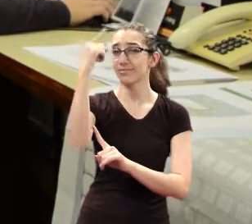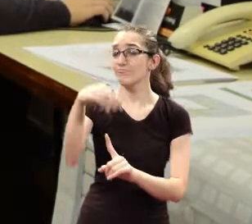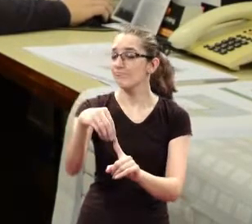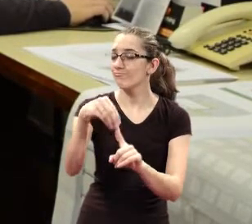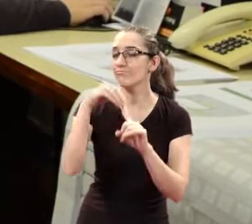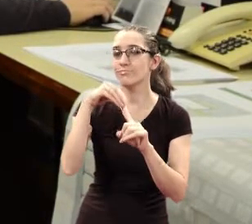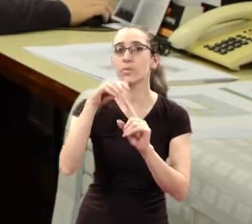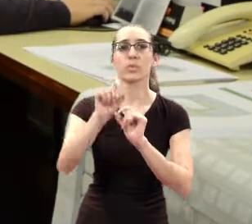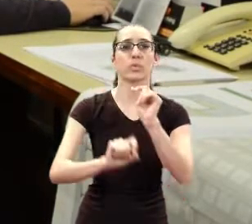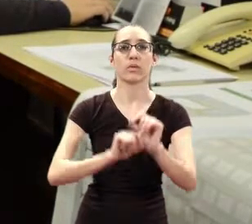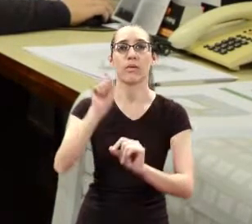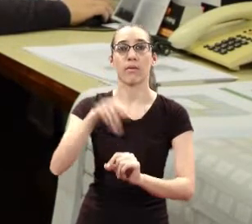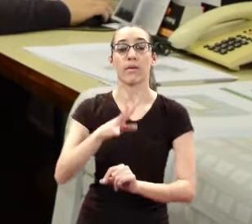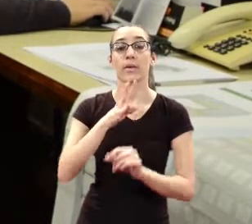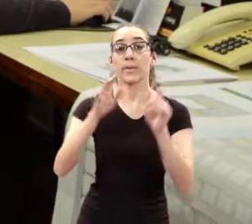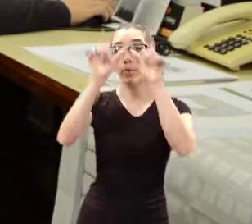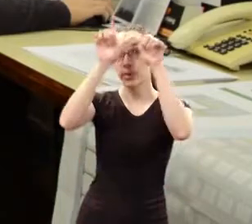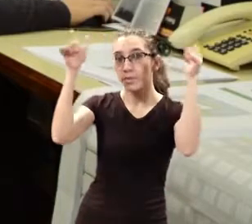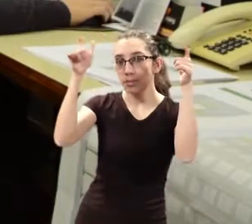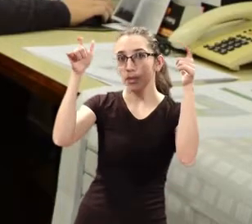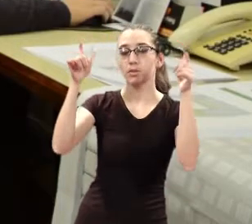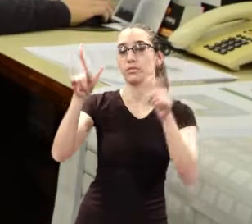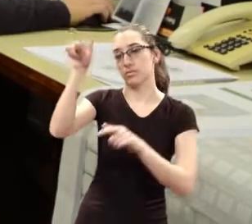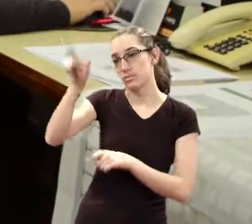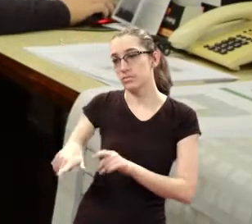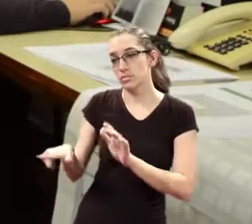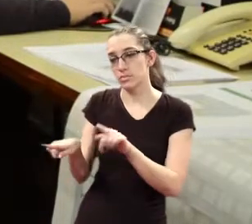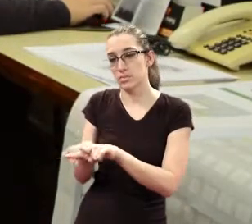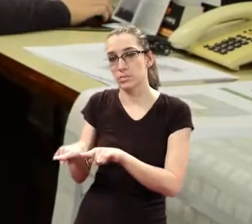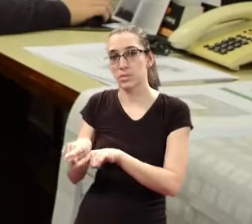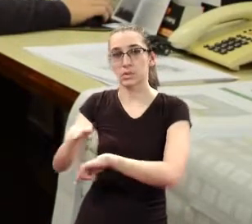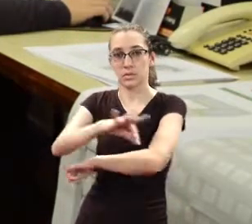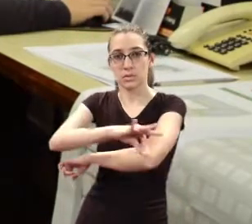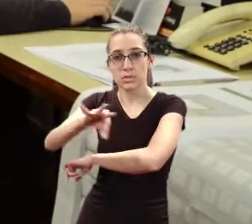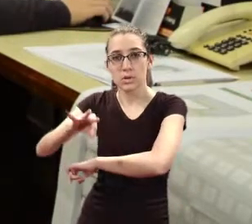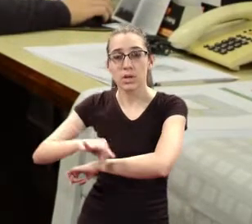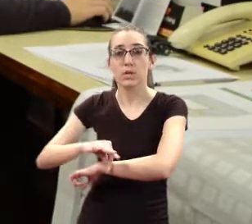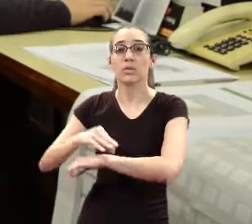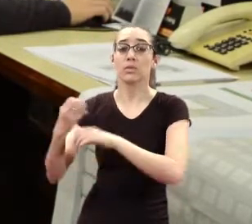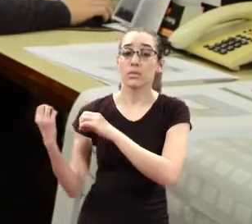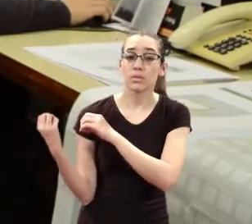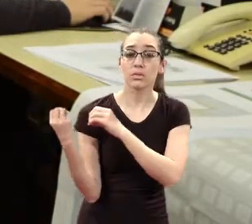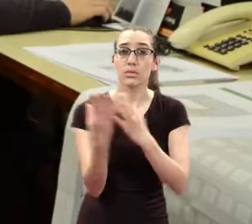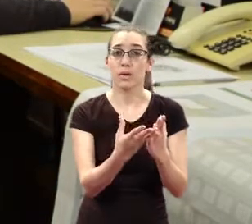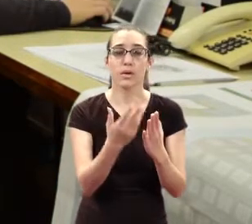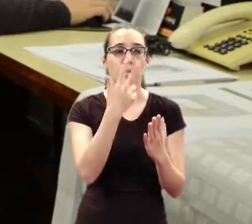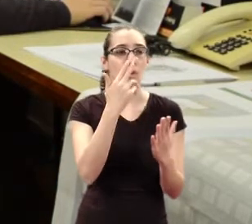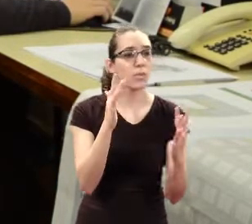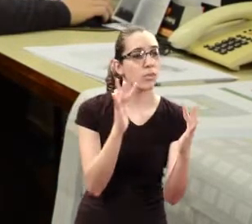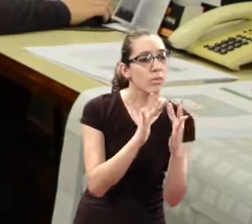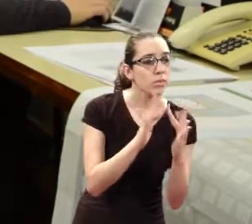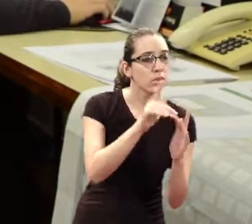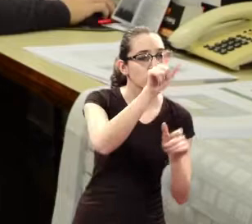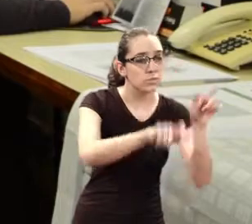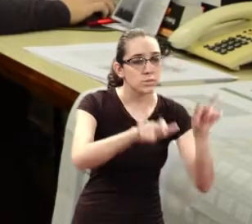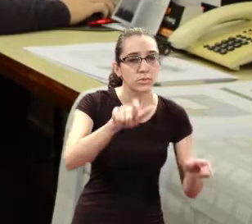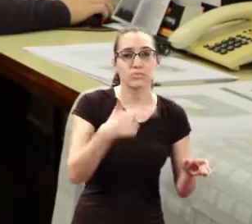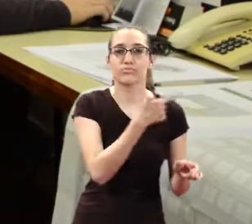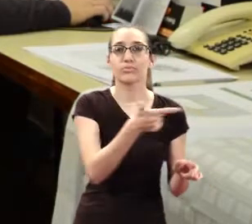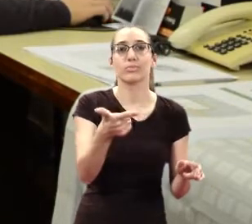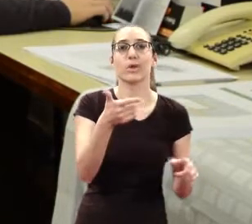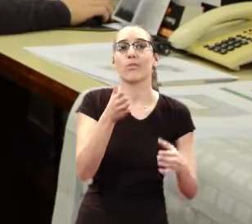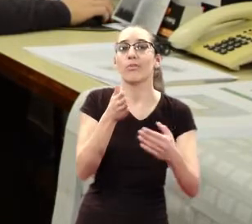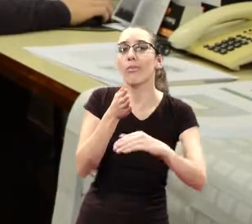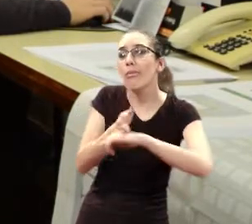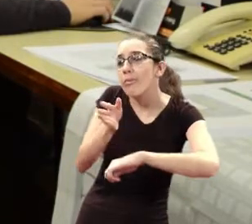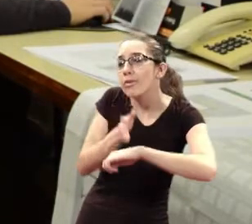na verdade, é levar o conhecimento do arquiteto urbanista à comunidade que não tem acesso a esse trabalho,